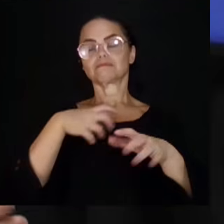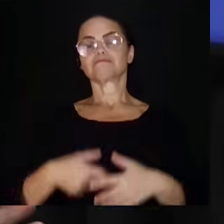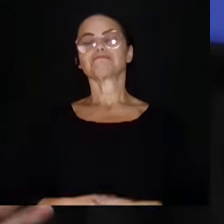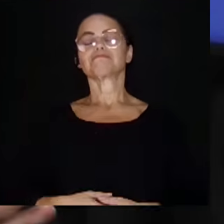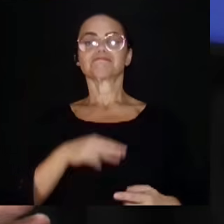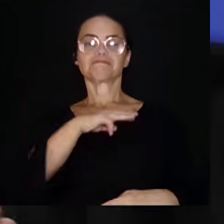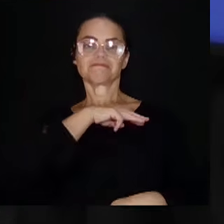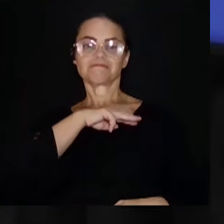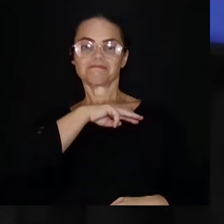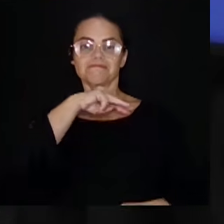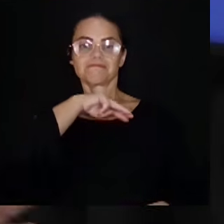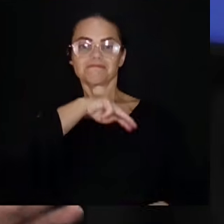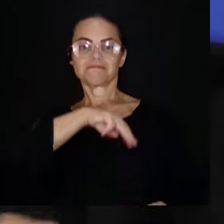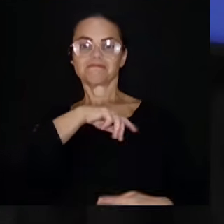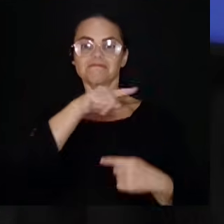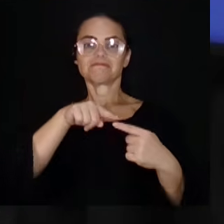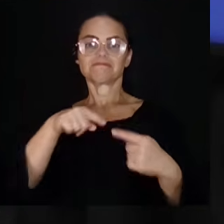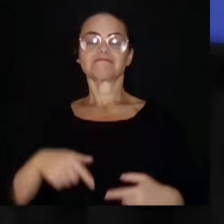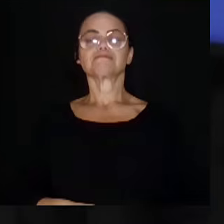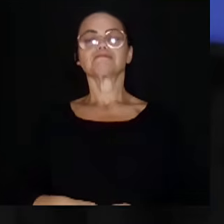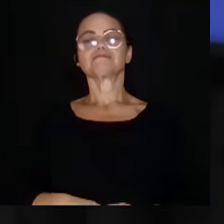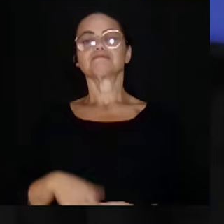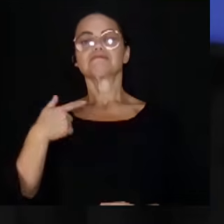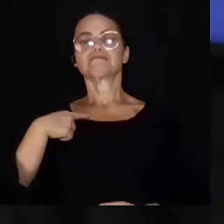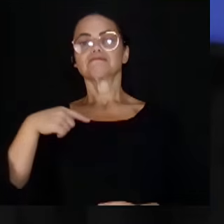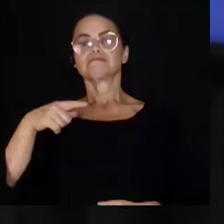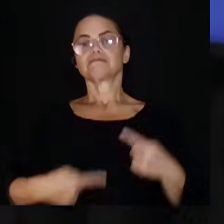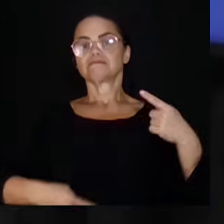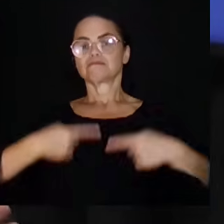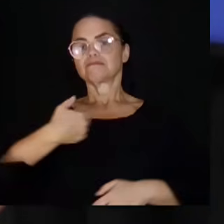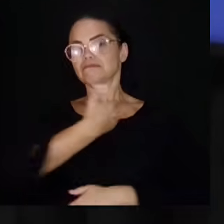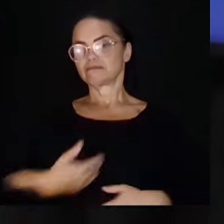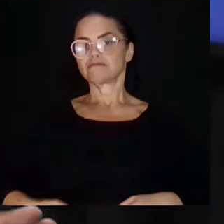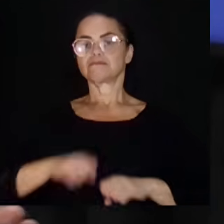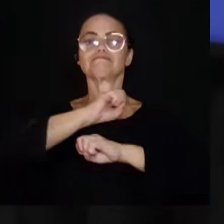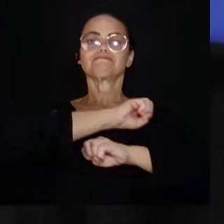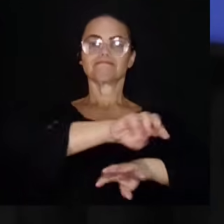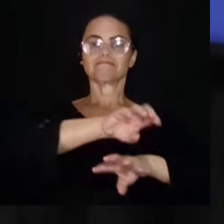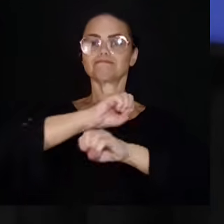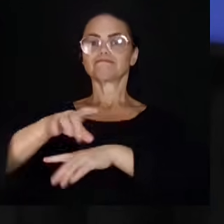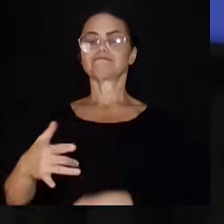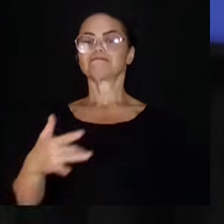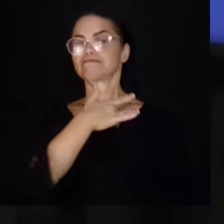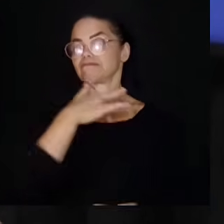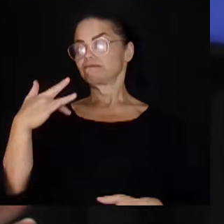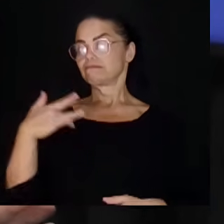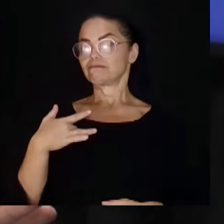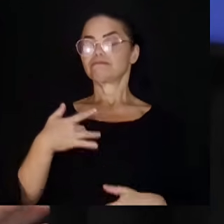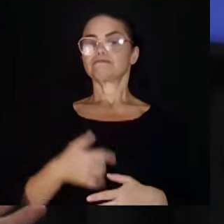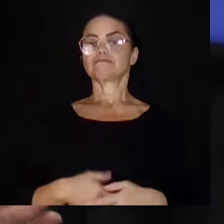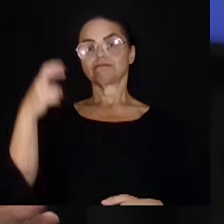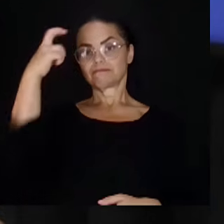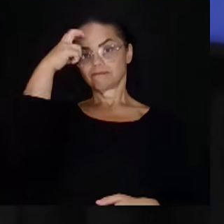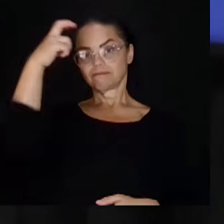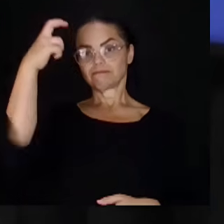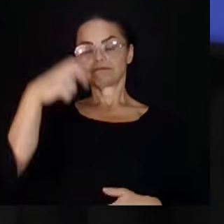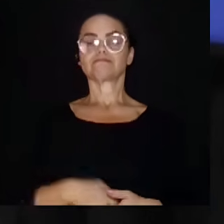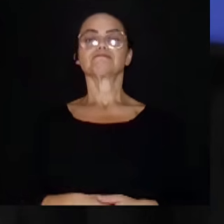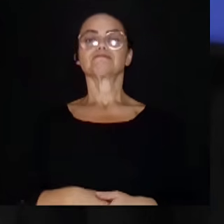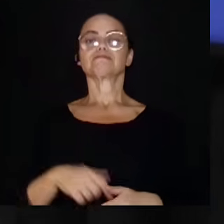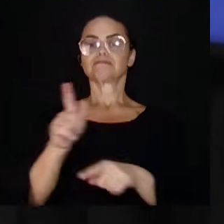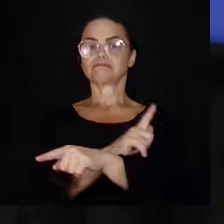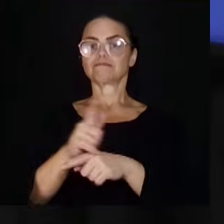episódios em que refletimos sobre políticas públicas, educação, saúde, cultura e gestão. Sempre a partir das vozes